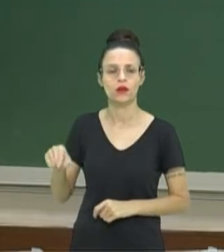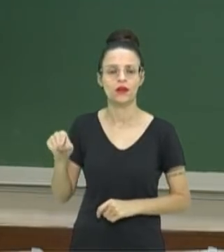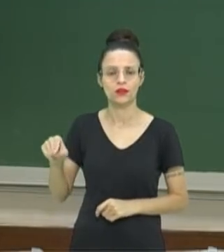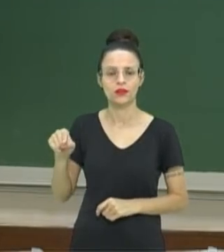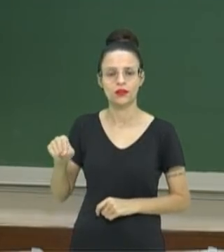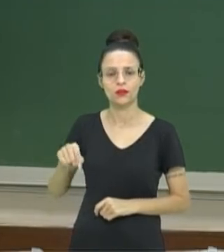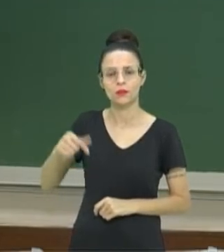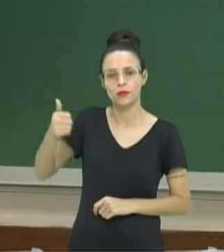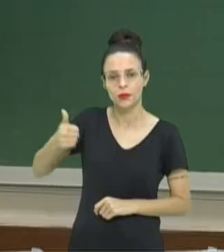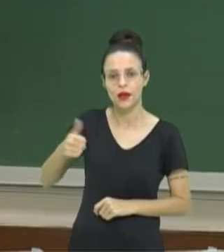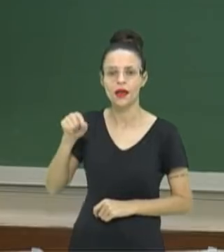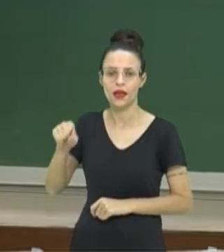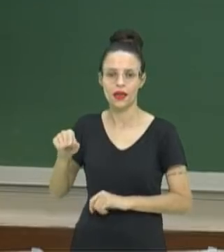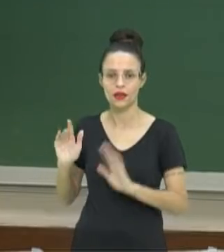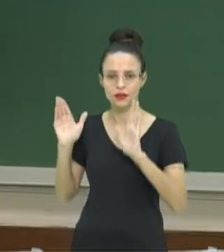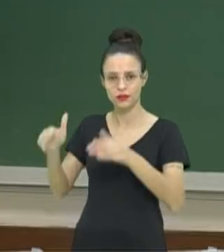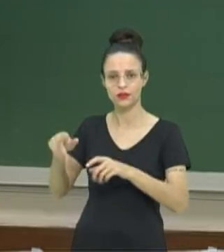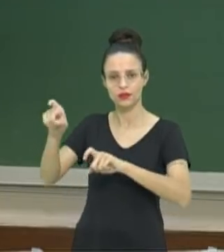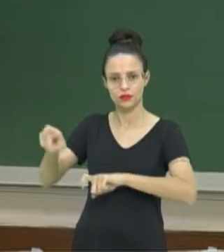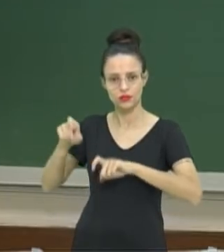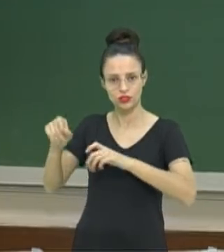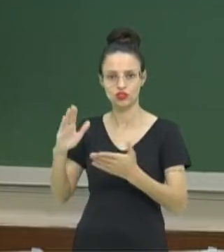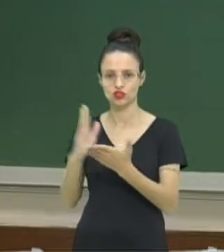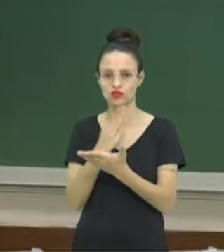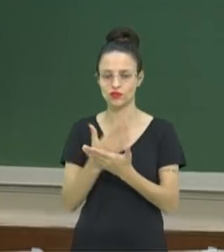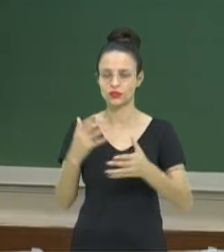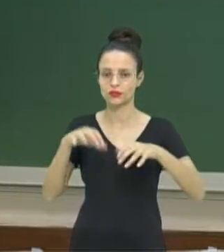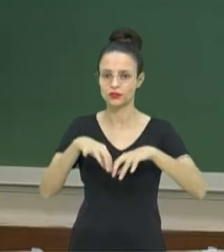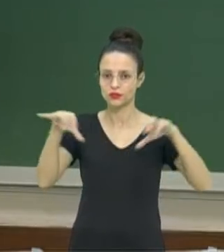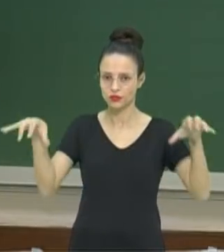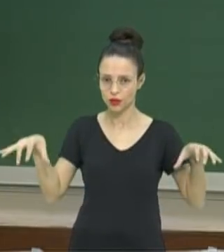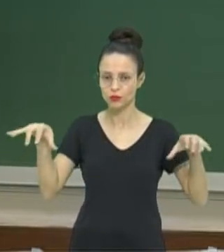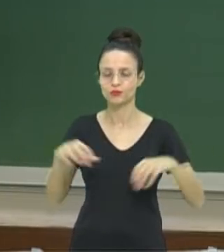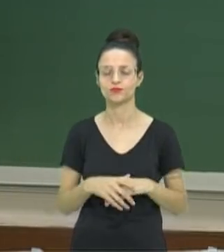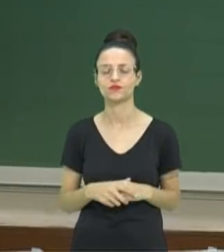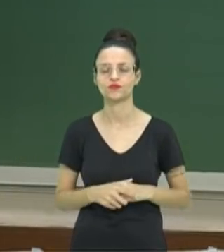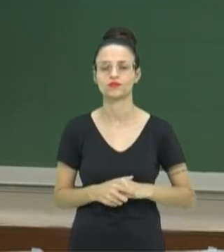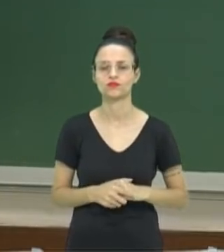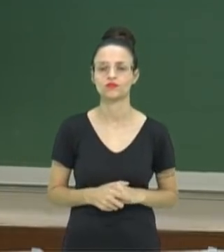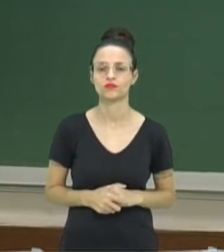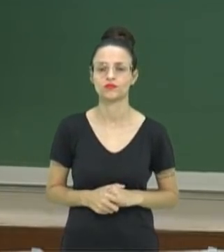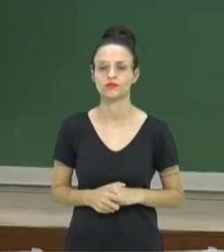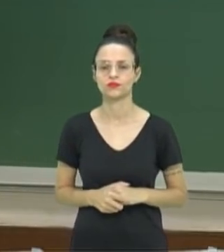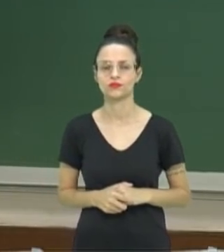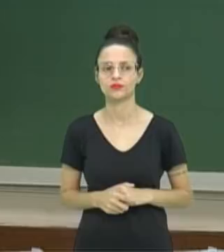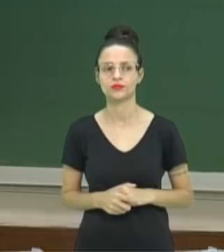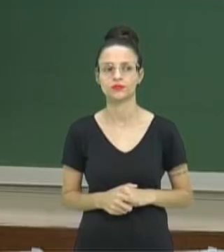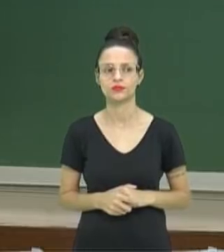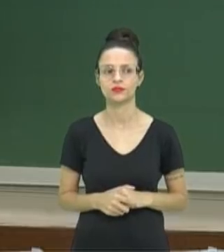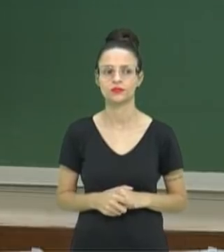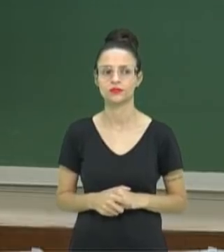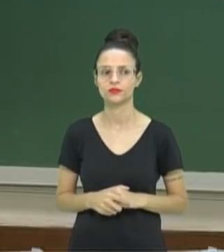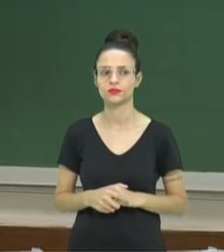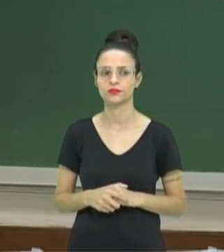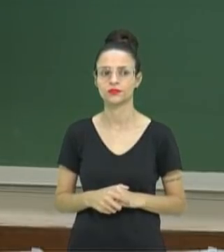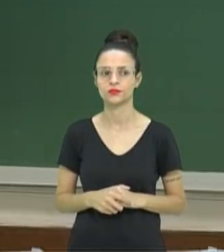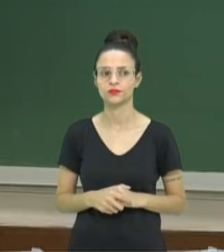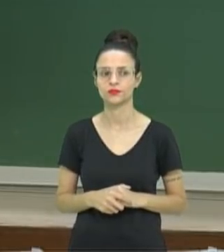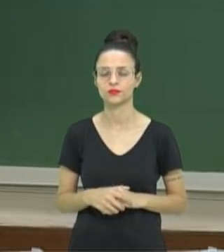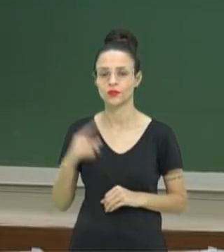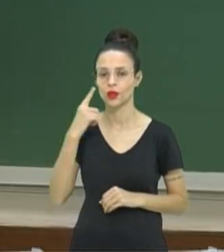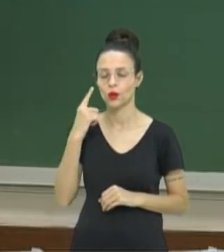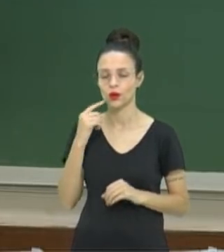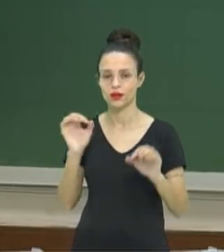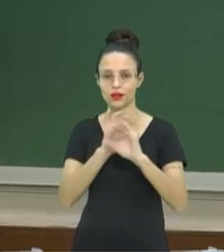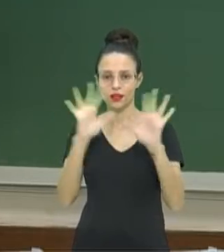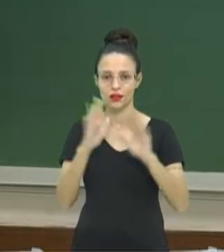do setor primário, que aí a gente vai dizer que é a divisão ali entre campo e cidade, certo? E aí eu trouxe um esqueminha que fica bem claro